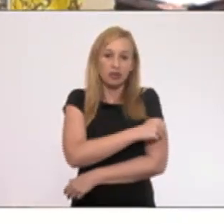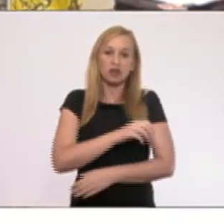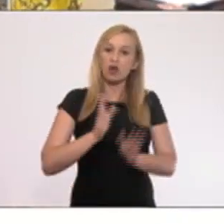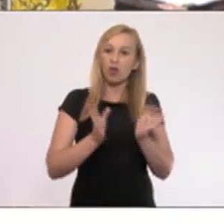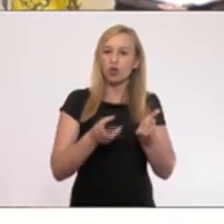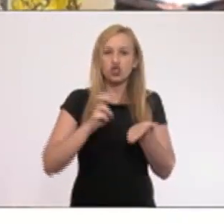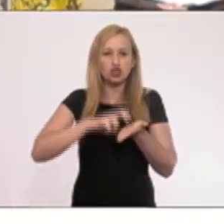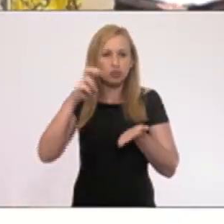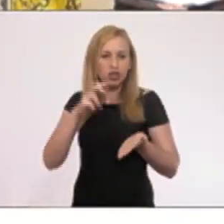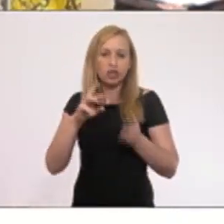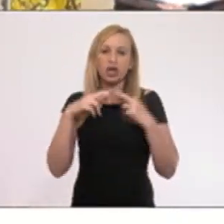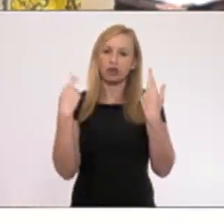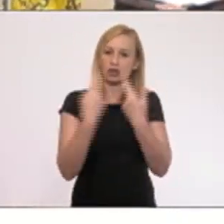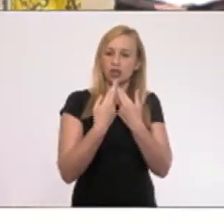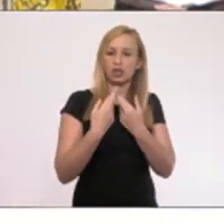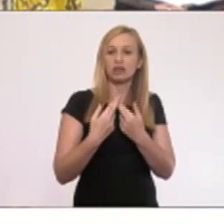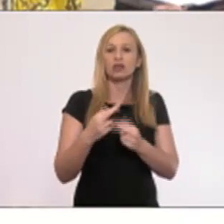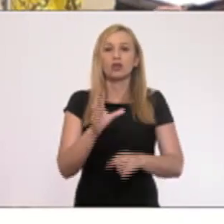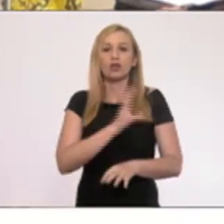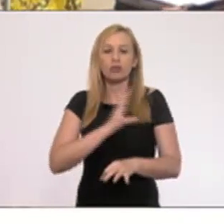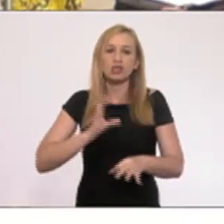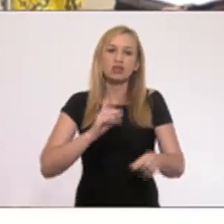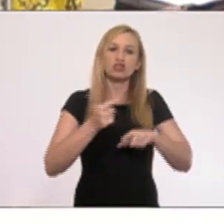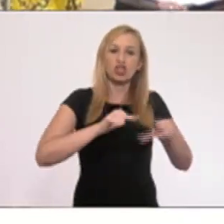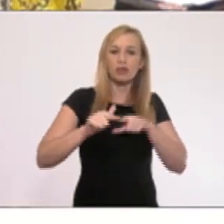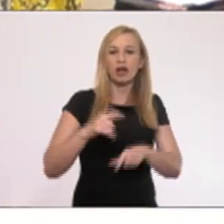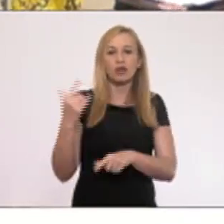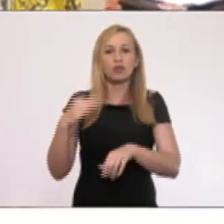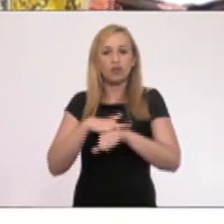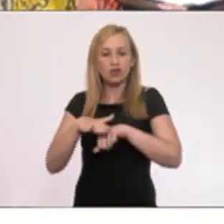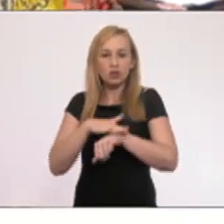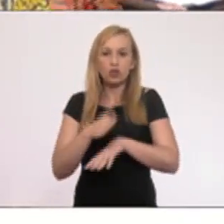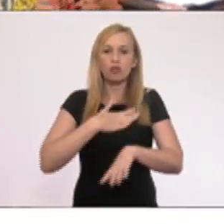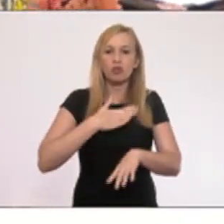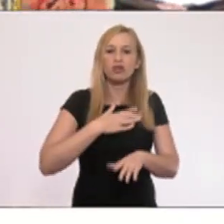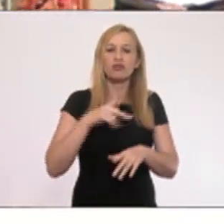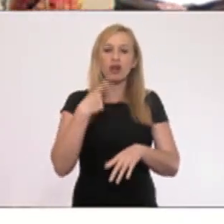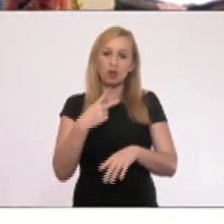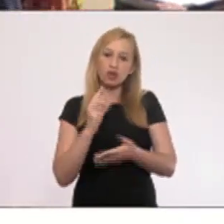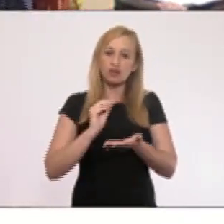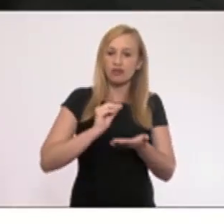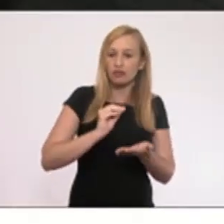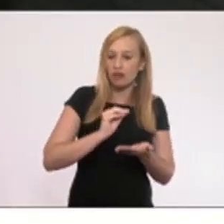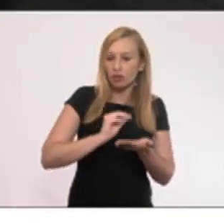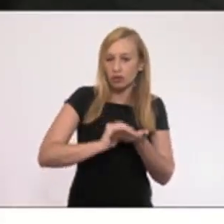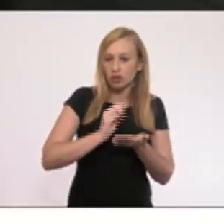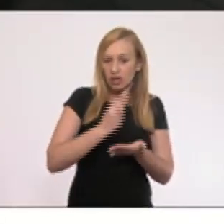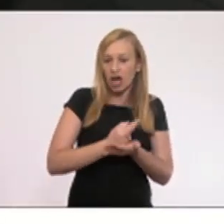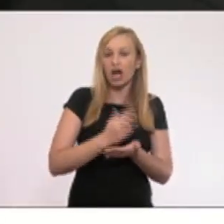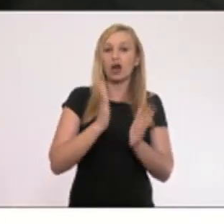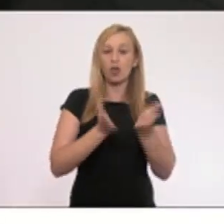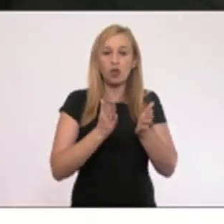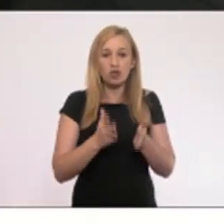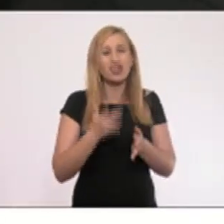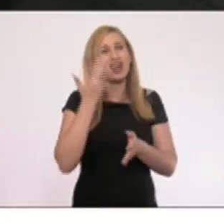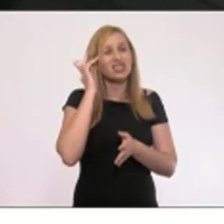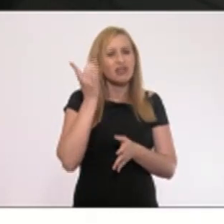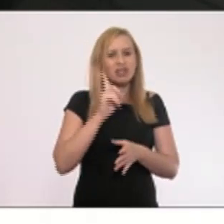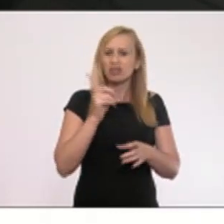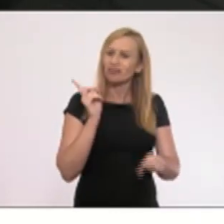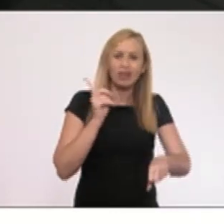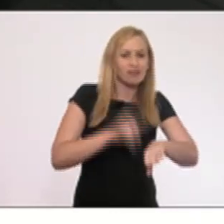pela manhã, em reunião da Comissão de Trabalho, conversou comigo, disse que estaria ausente, temia não conseguir chegar a tempo para